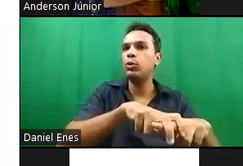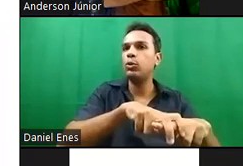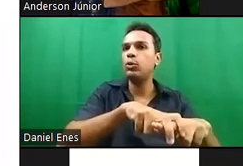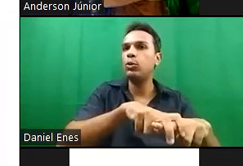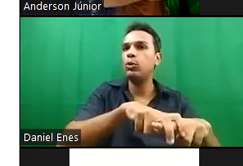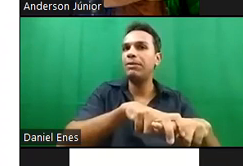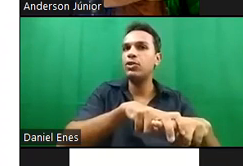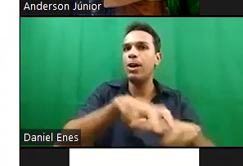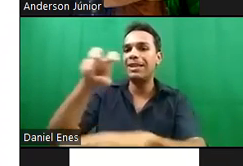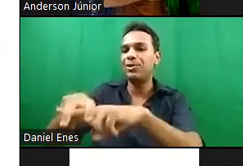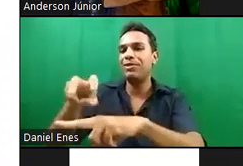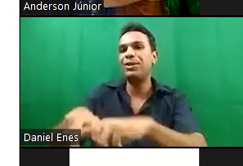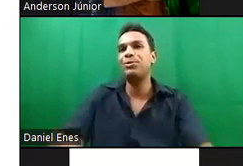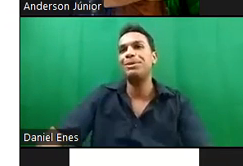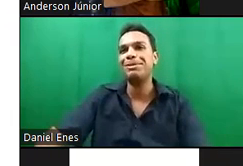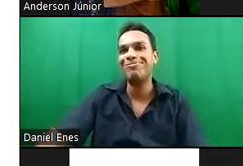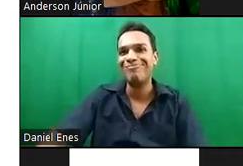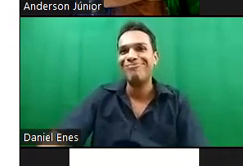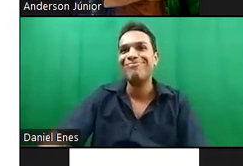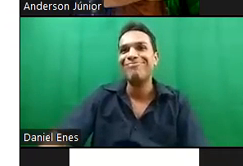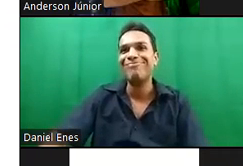movimento uma vez só. A cadeira eu já fiz 2.